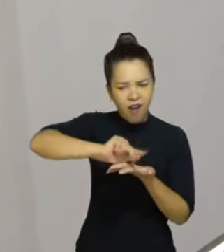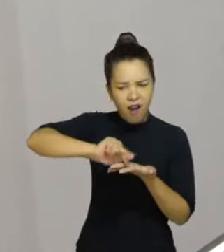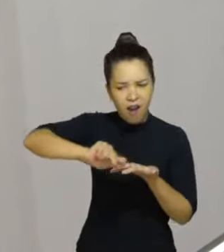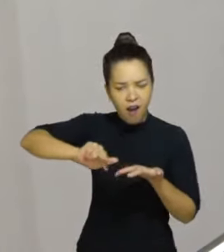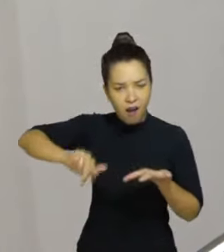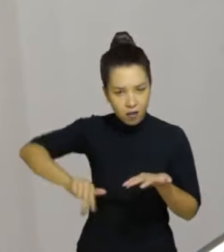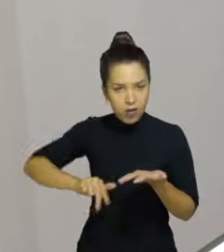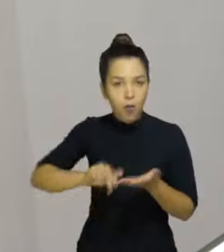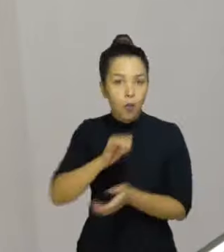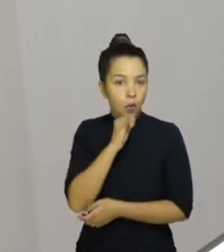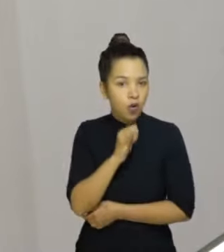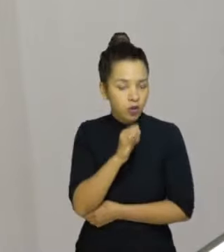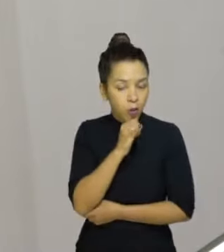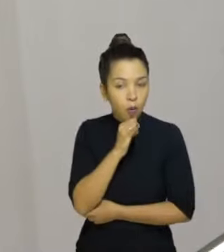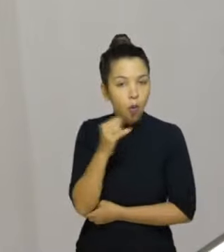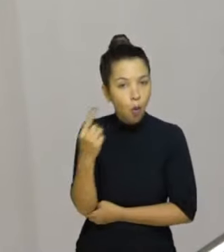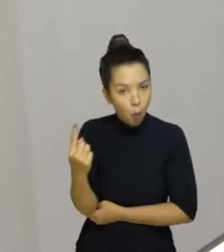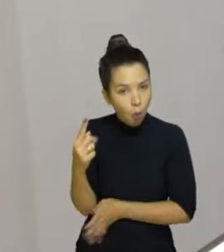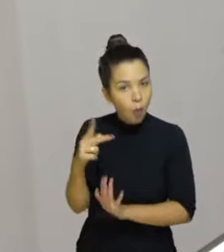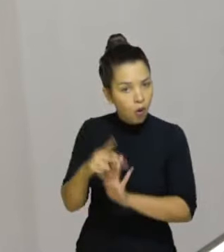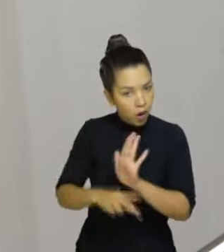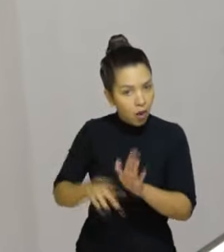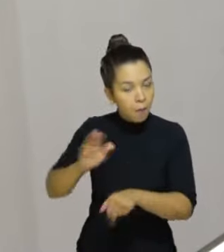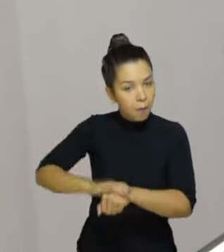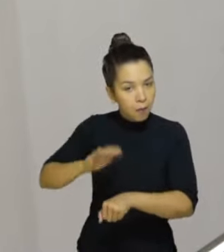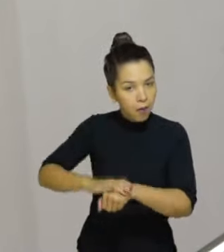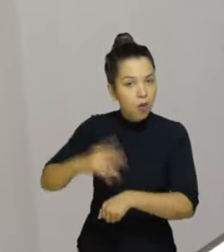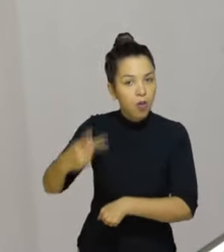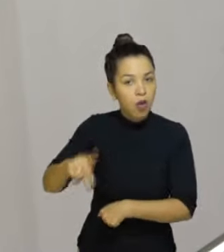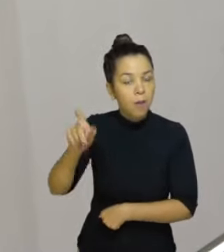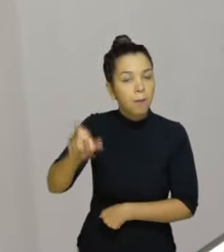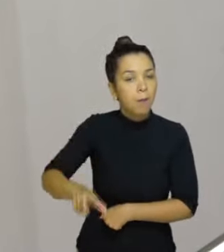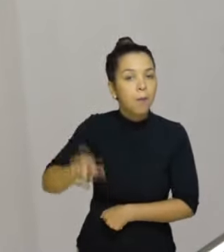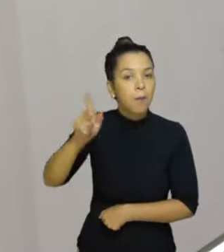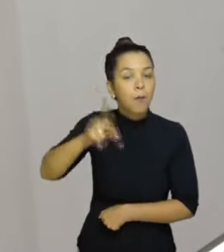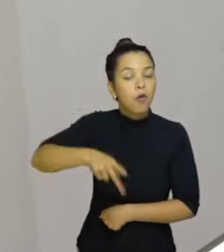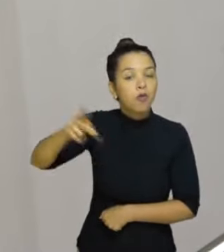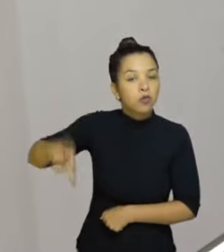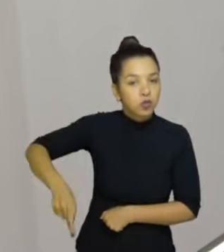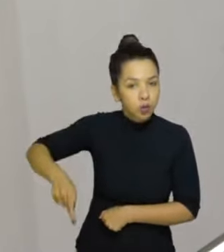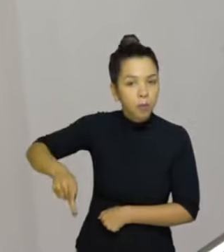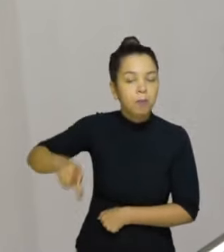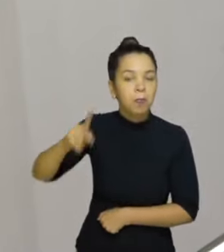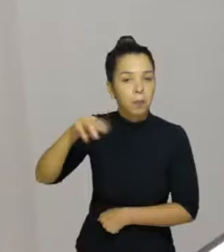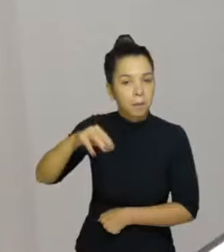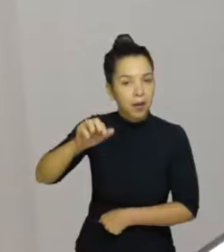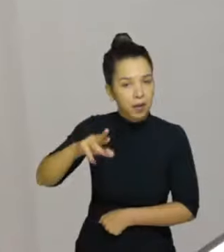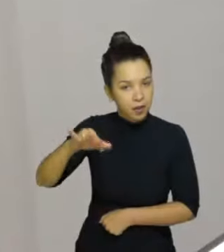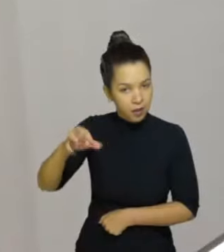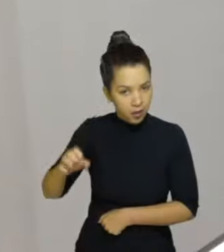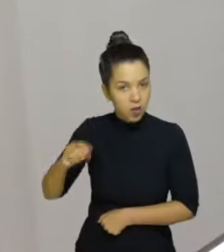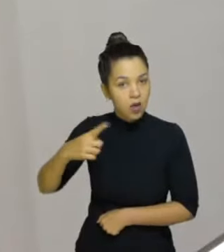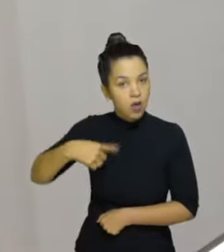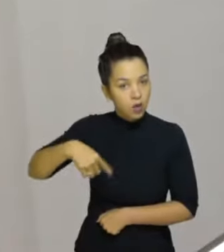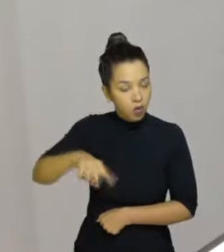parceiro da cidade e um apoiador dos jovens. O esporte é um grande caminho para que possamos levar essas